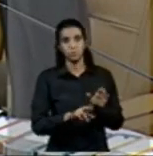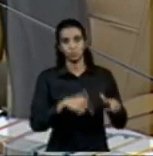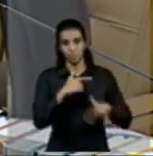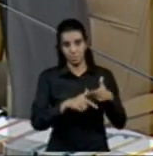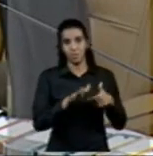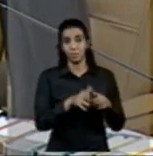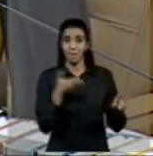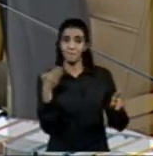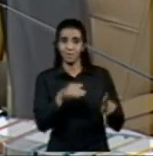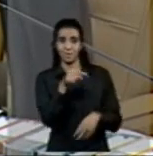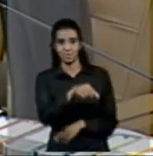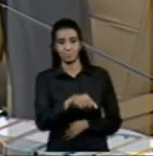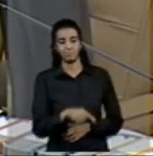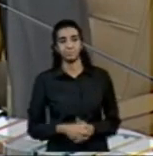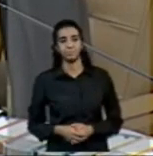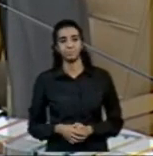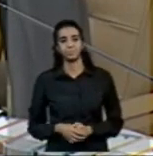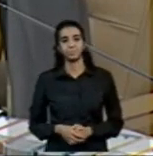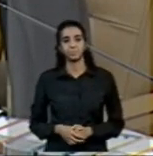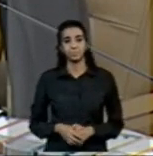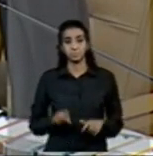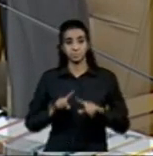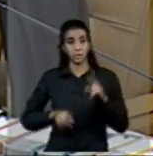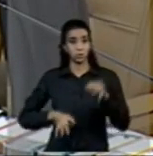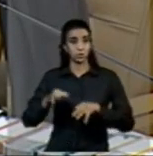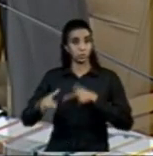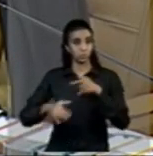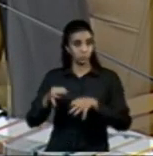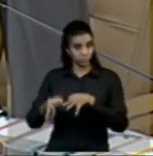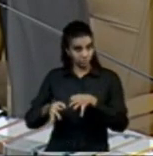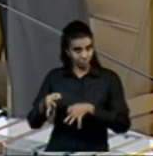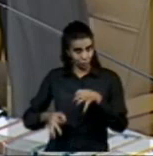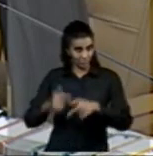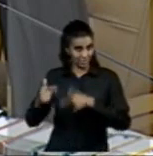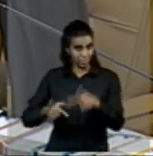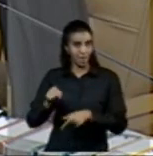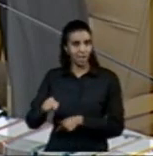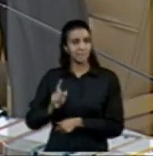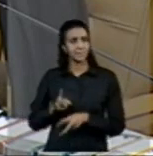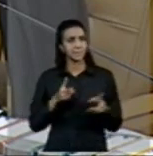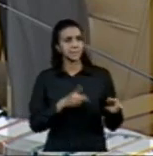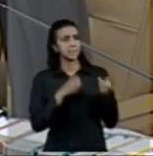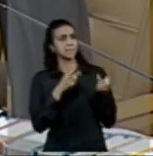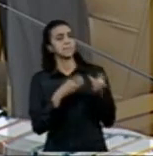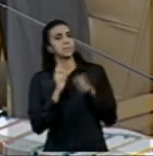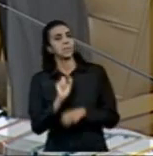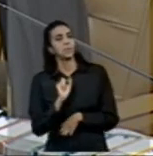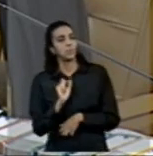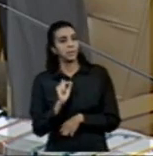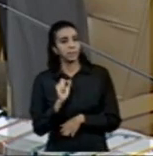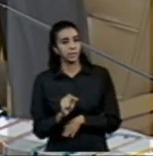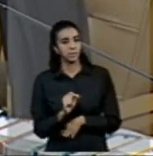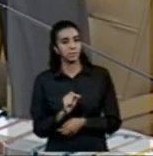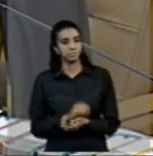trabalhadores. Para além desse aspecto, a Justiça do Trabalho vem observando uma baixa taxa de